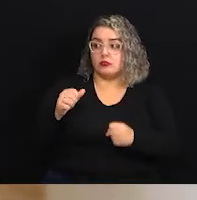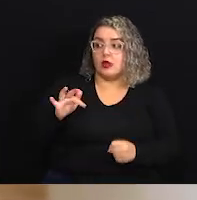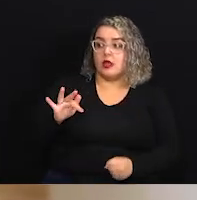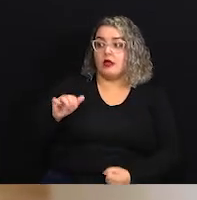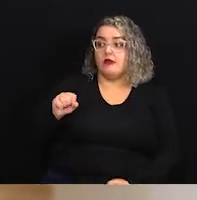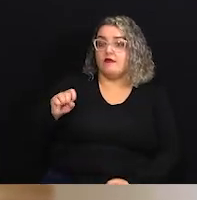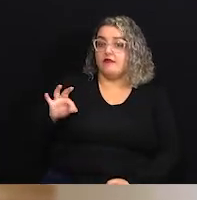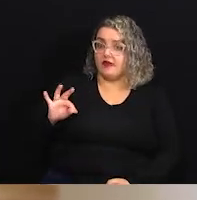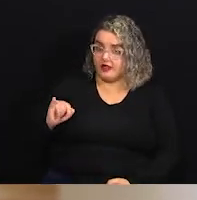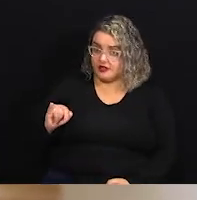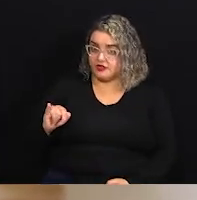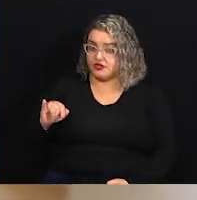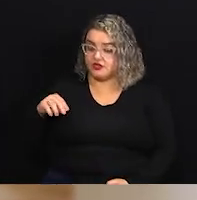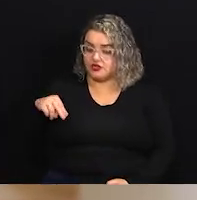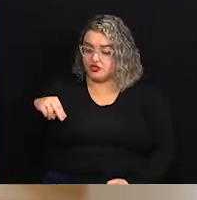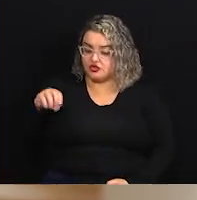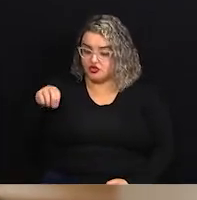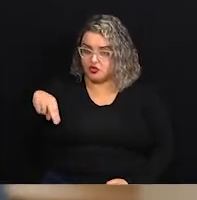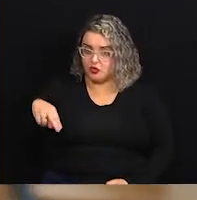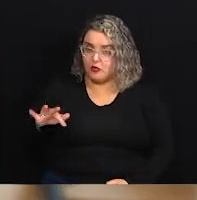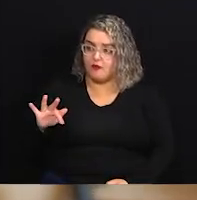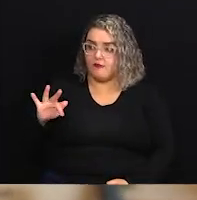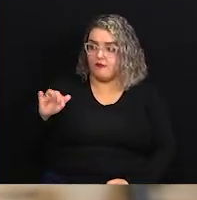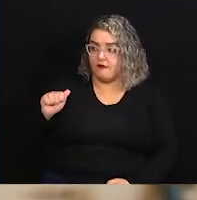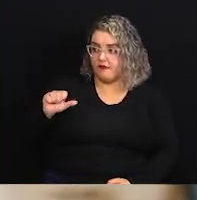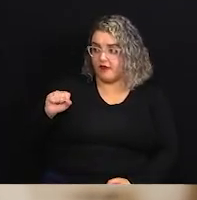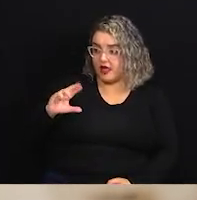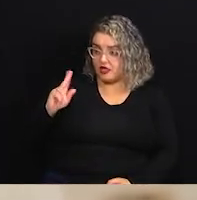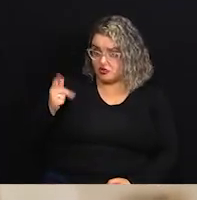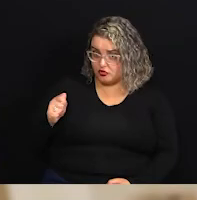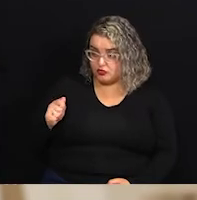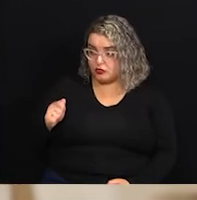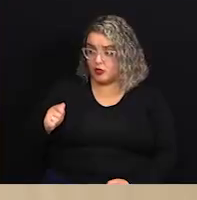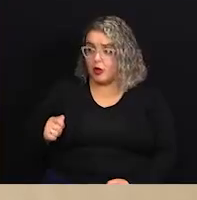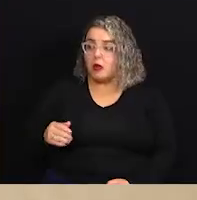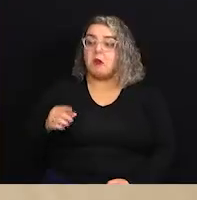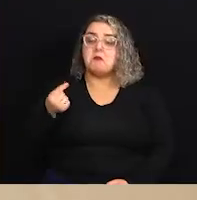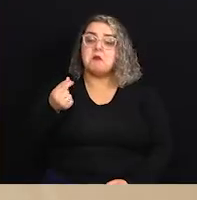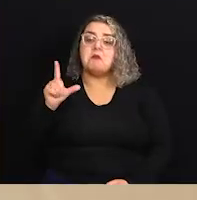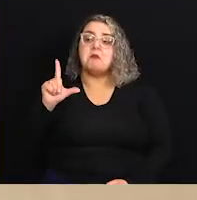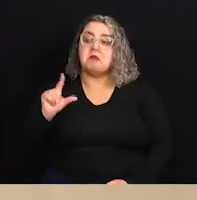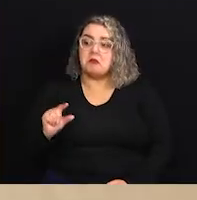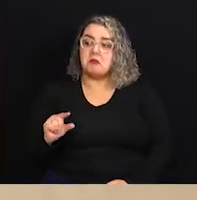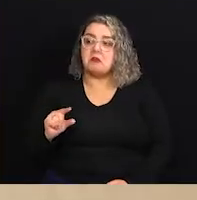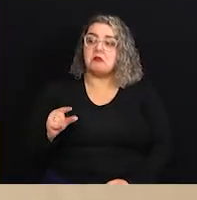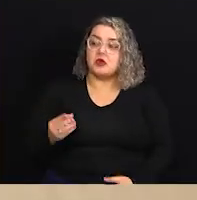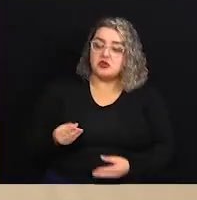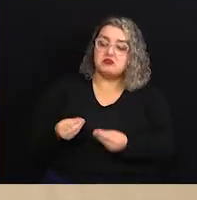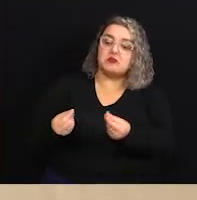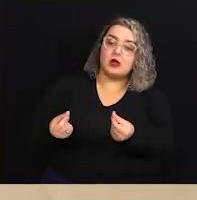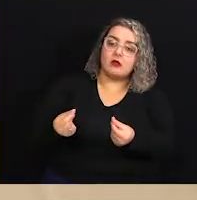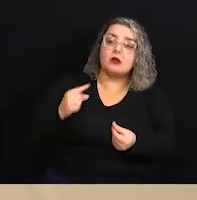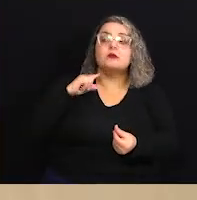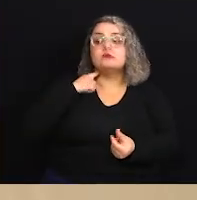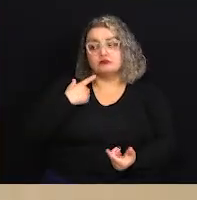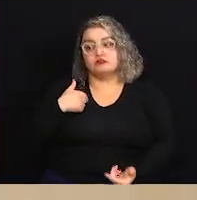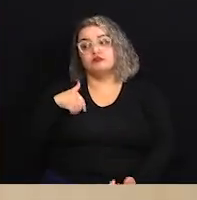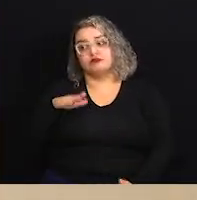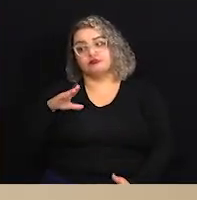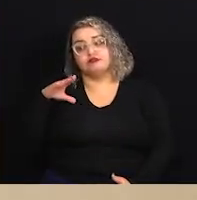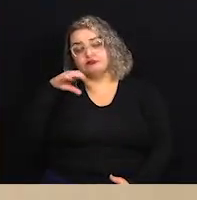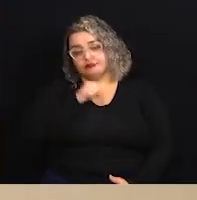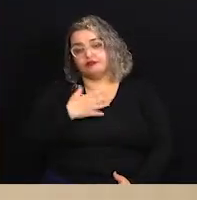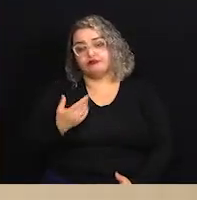fast fashion, setor conhecido por suas roupas baratas e de má qualidade, que vão parar no lixo com mais